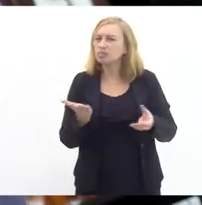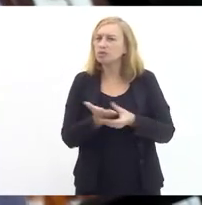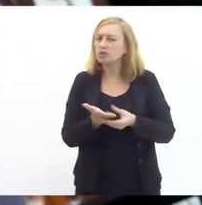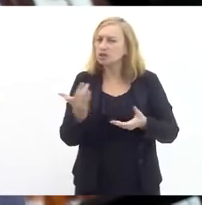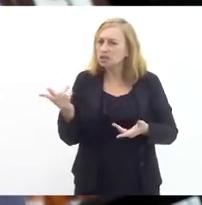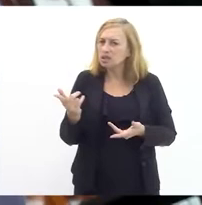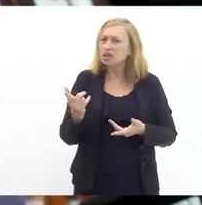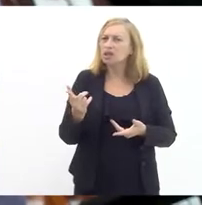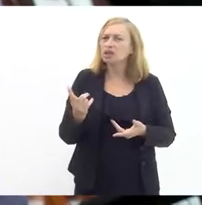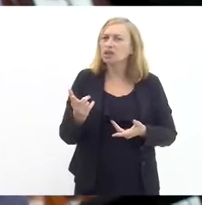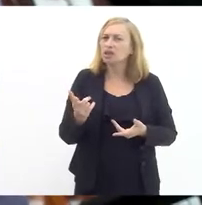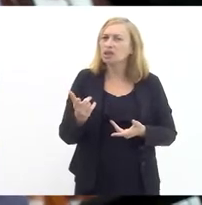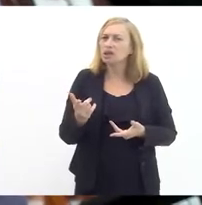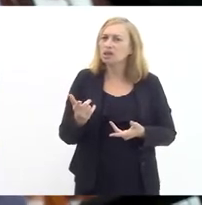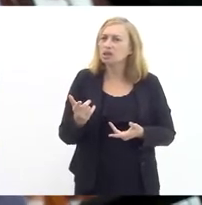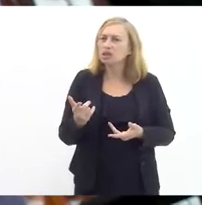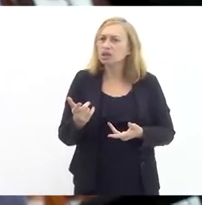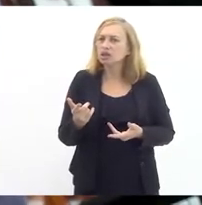A gente estava...